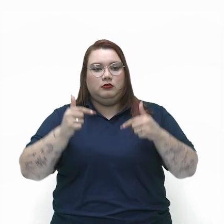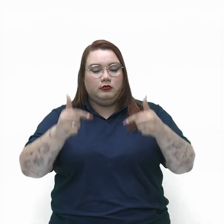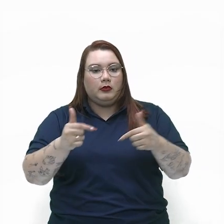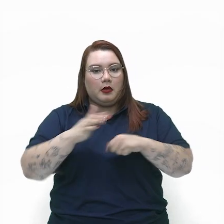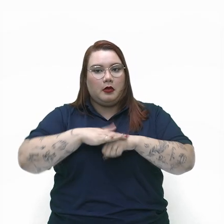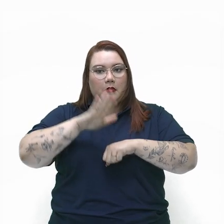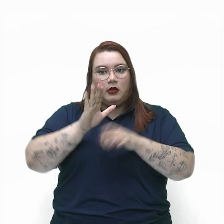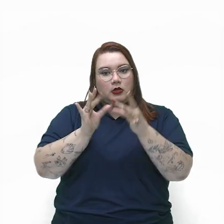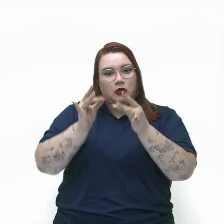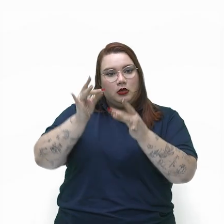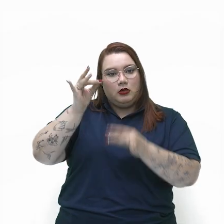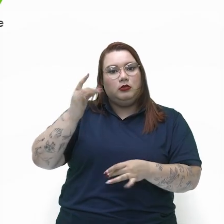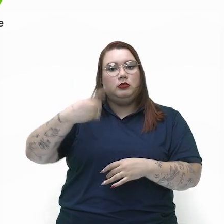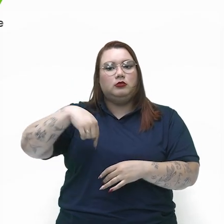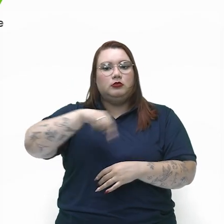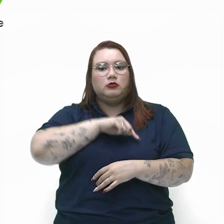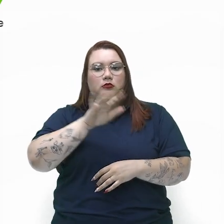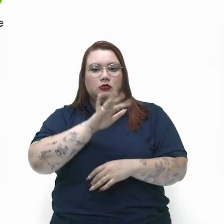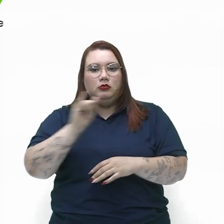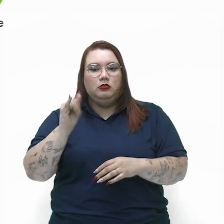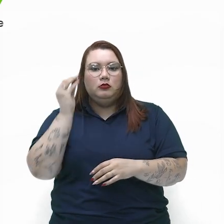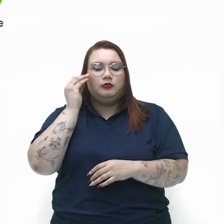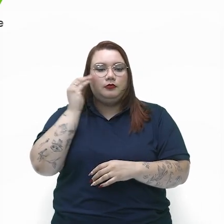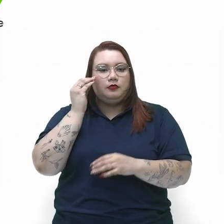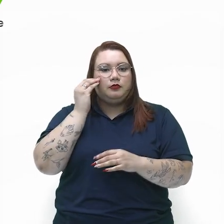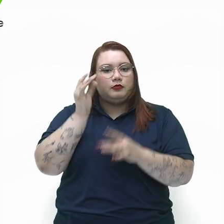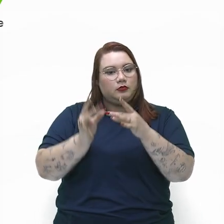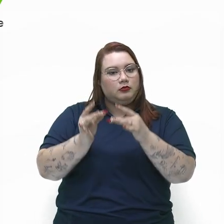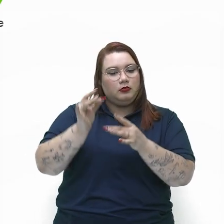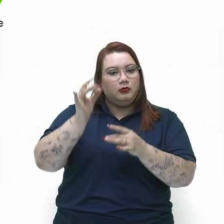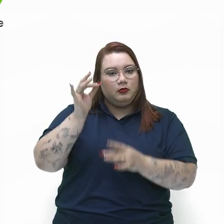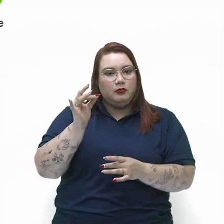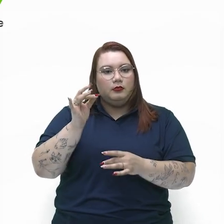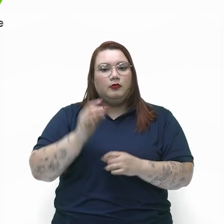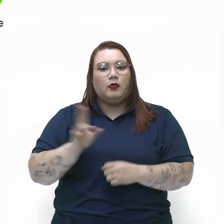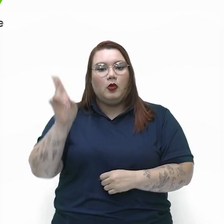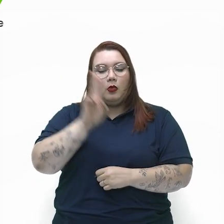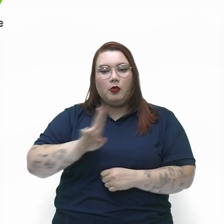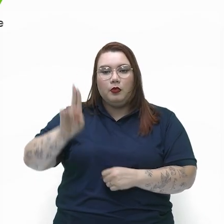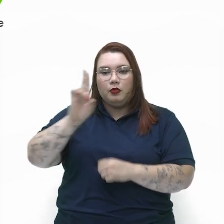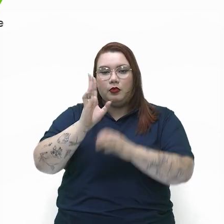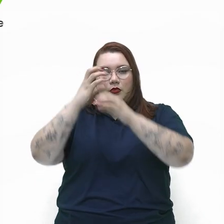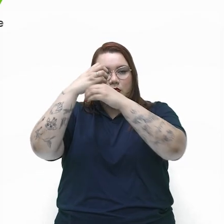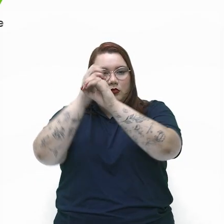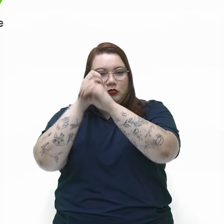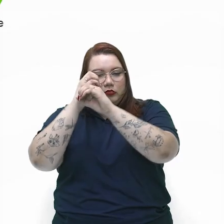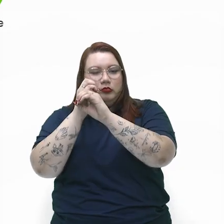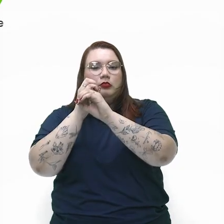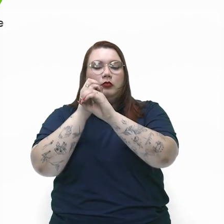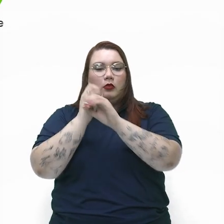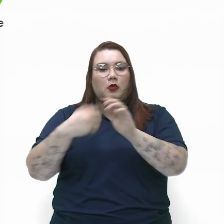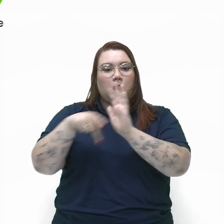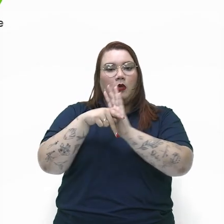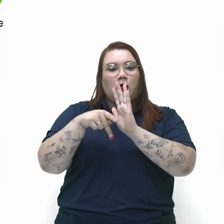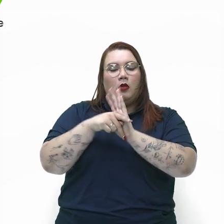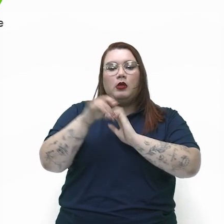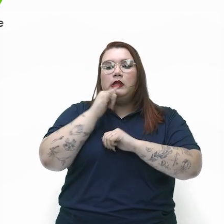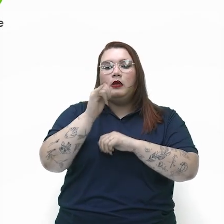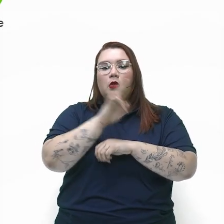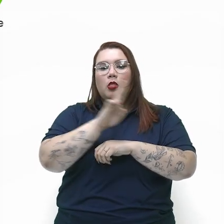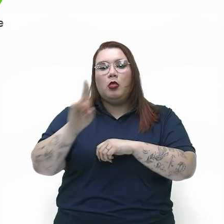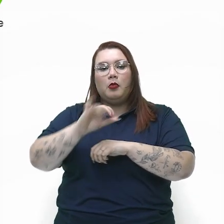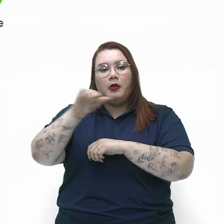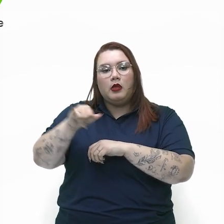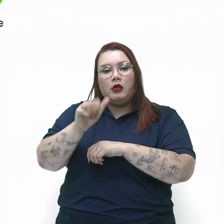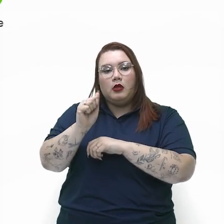é o exame mais detalhado, que a gente vai ver aí passo a passo. Né, usamos telescópios superpoderosos como o James